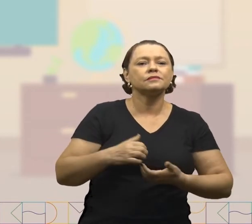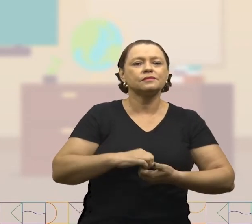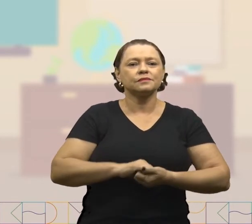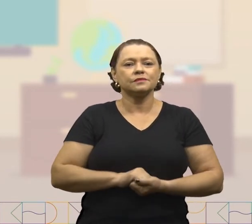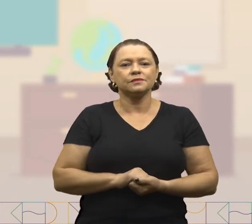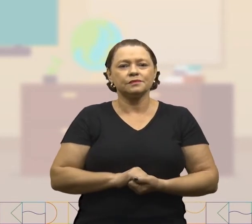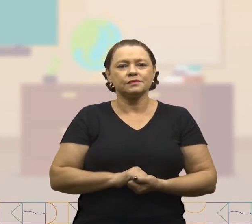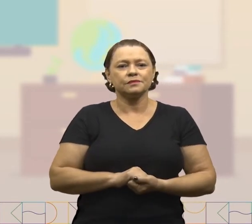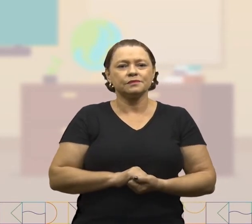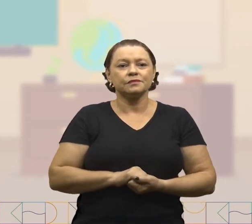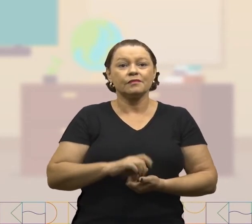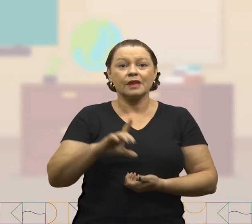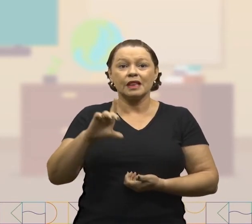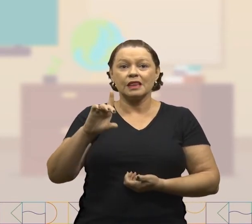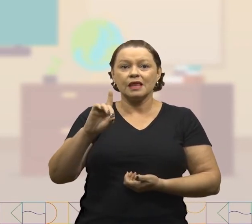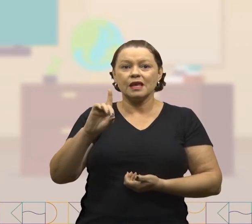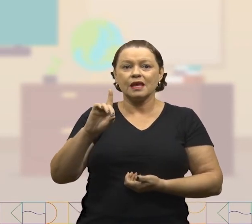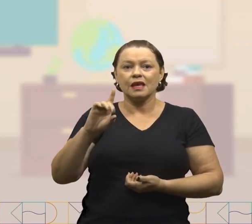D.